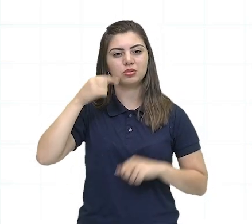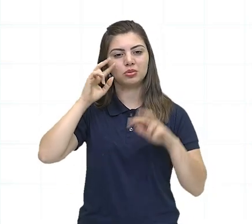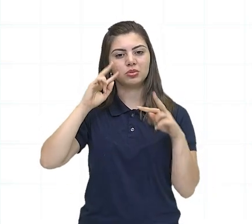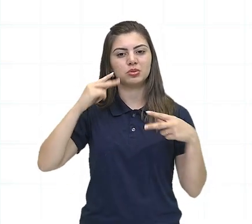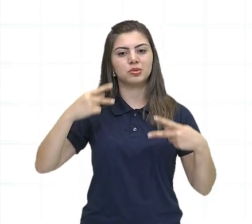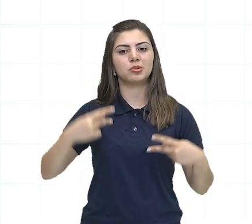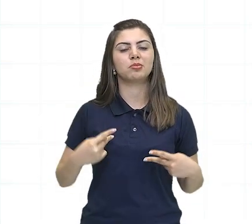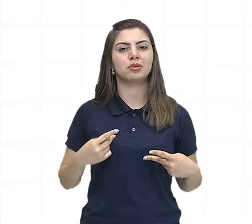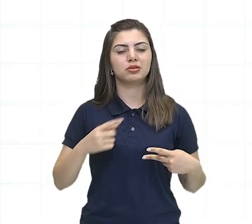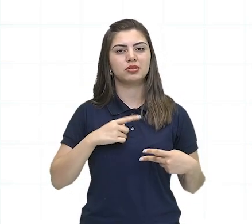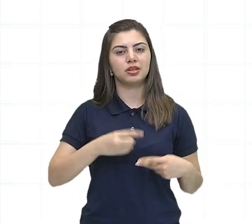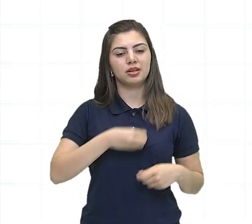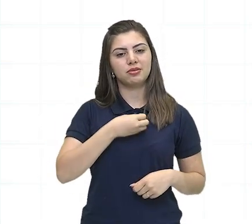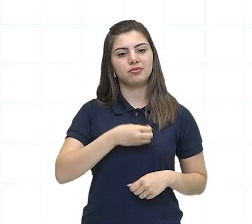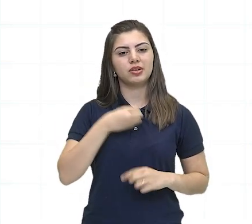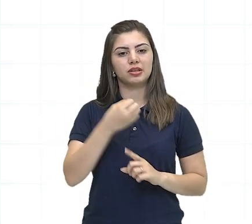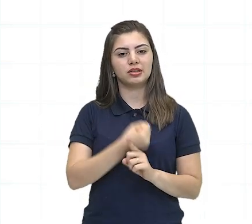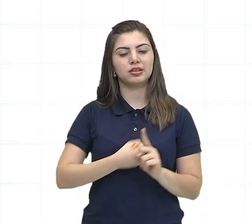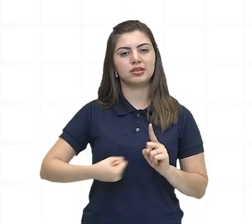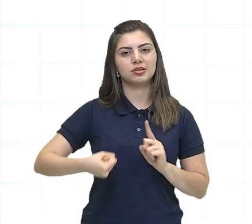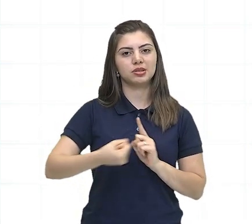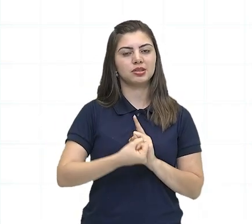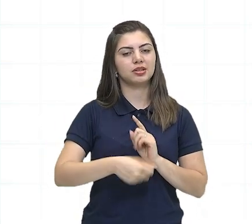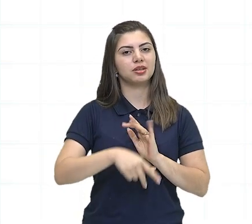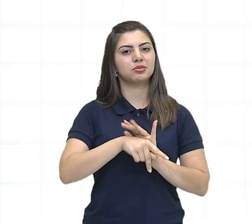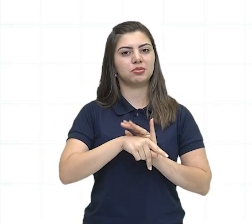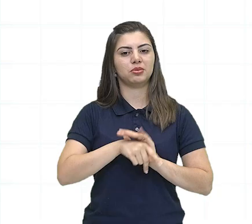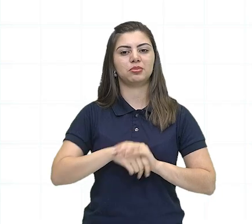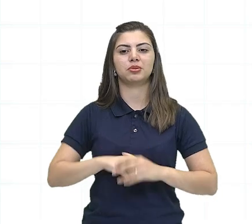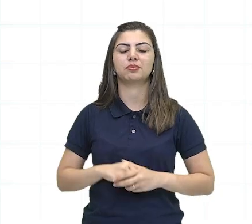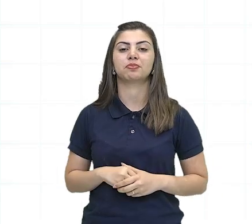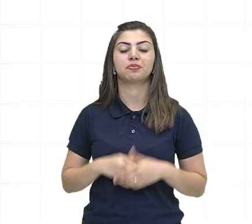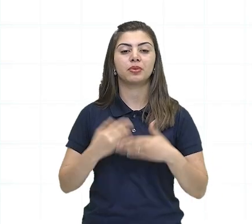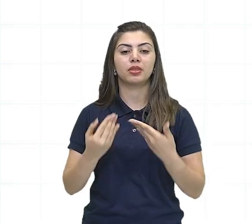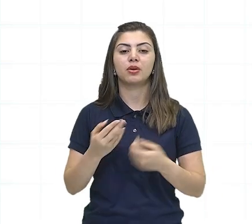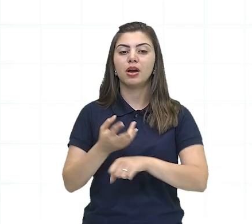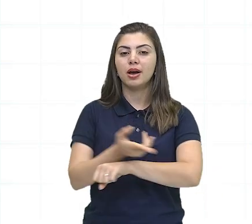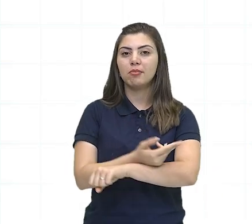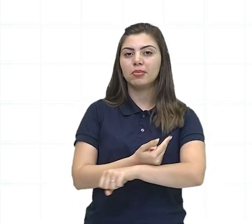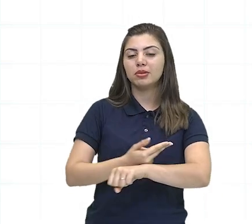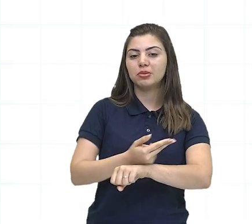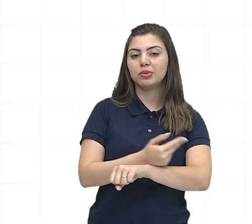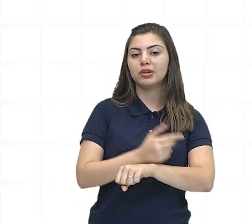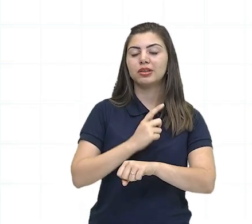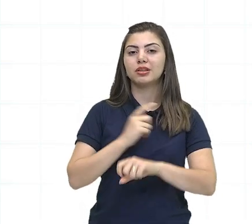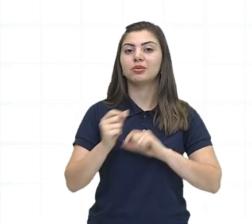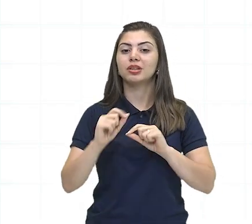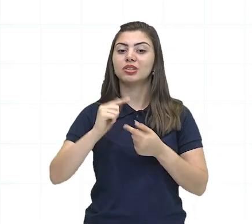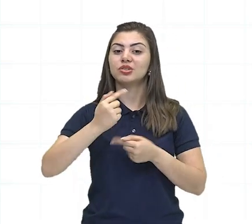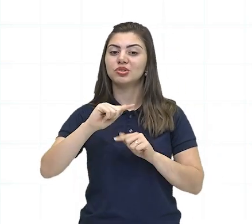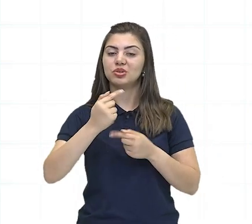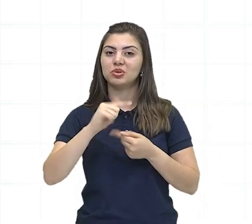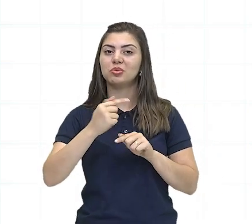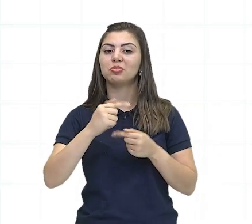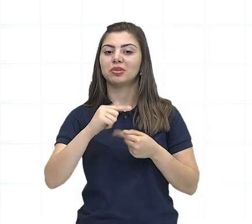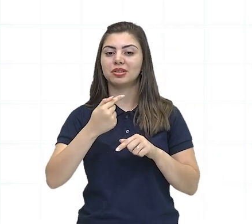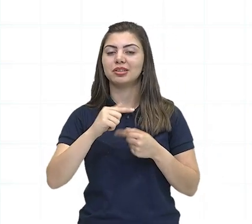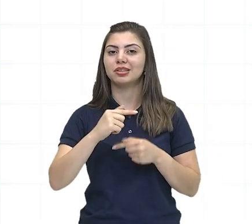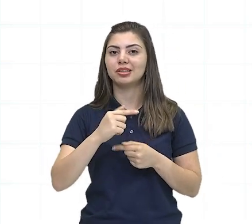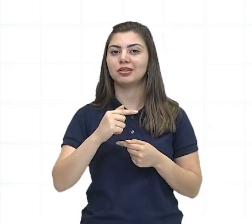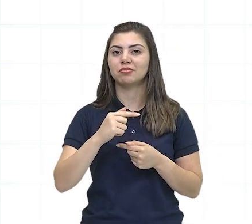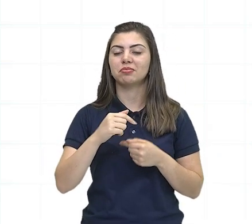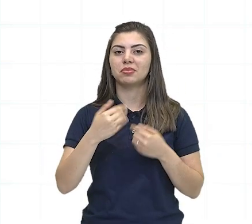e estar no mundo e na sociedade a qual pertence. A pintura apresenta as formas geométricas